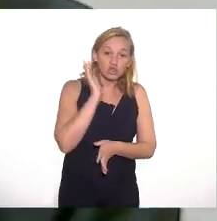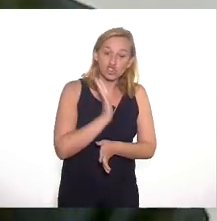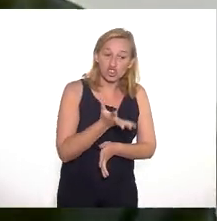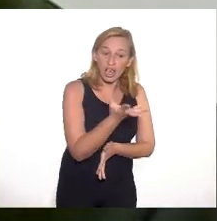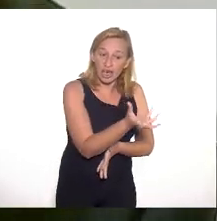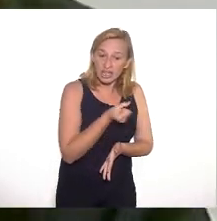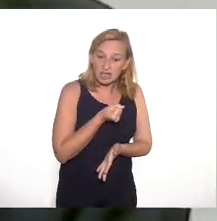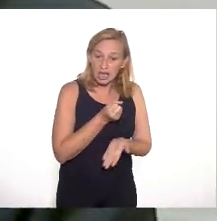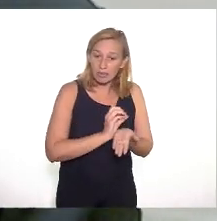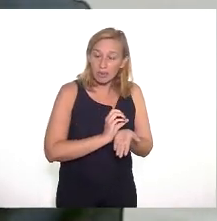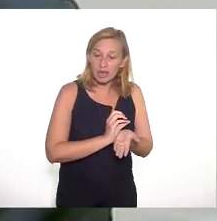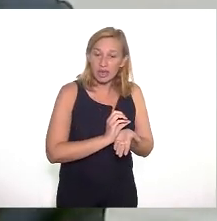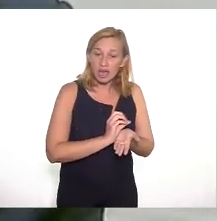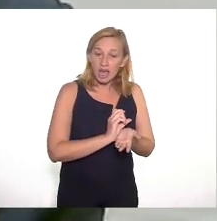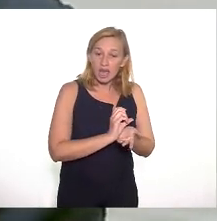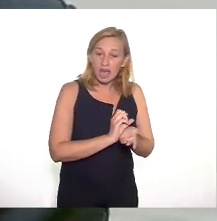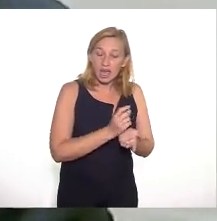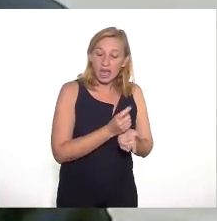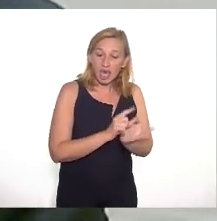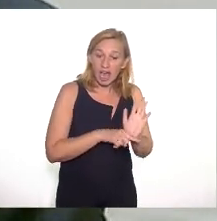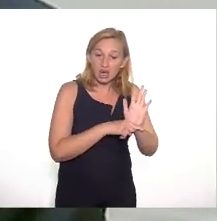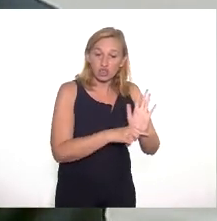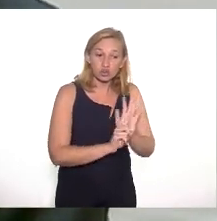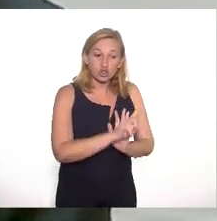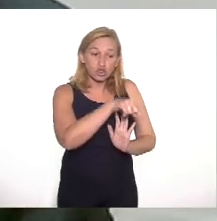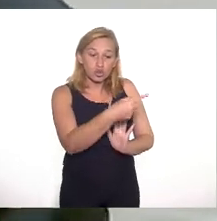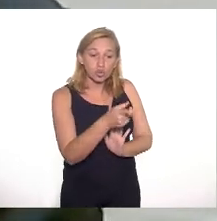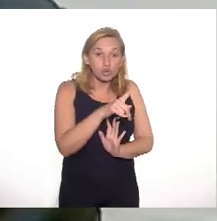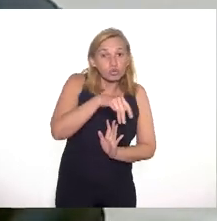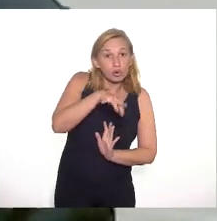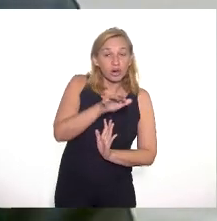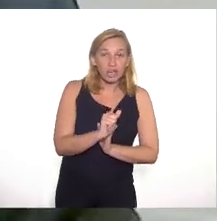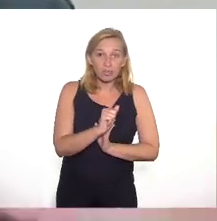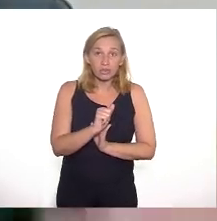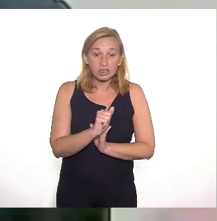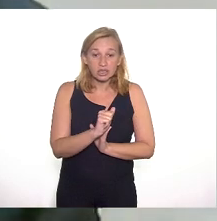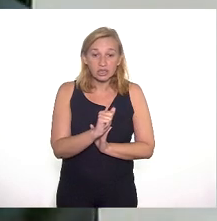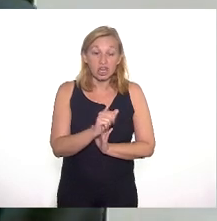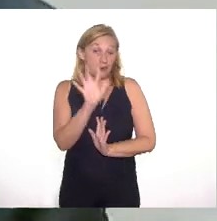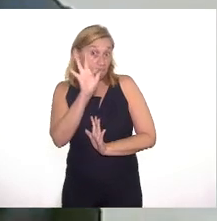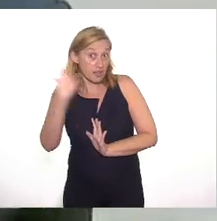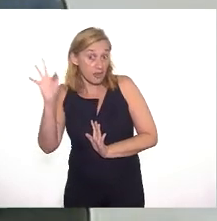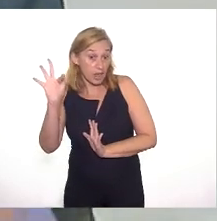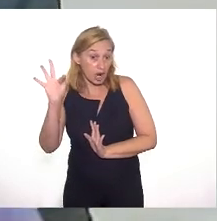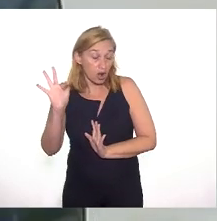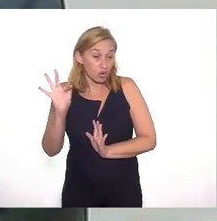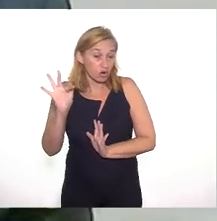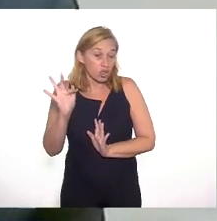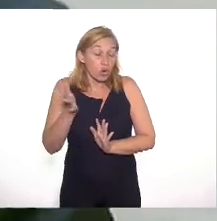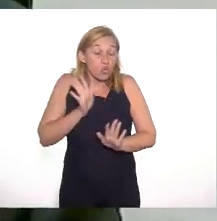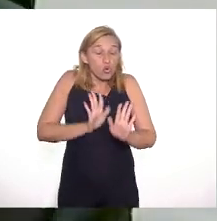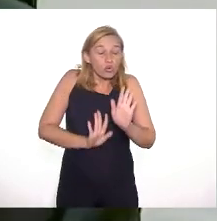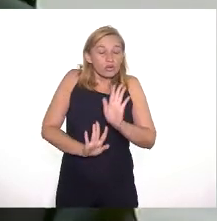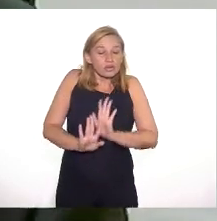recebem benefícios ou de outros programas federais. Então, o cuidado para a transparência